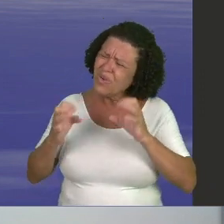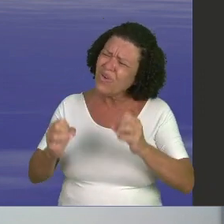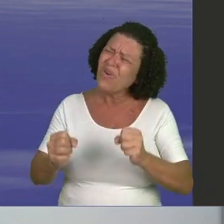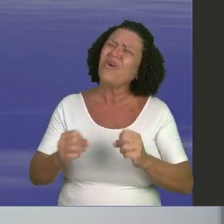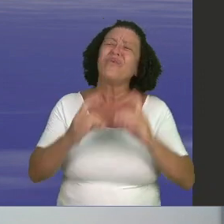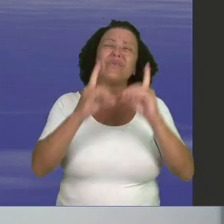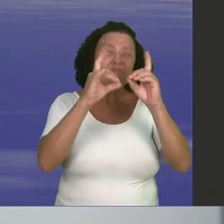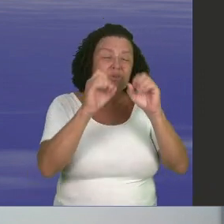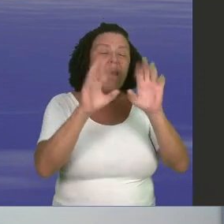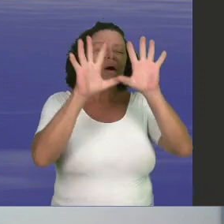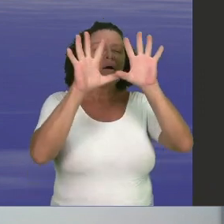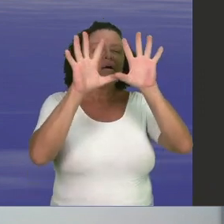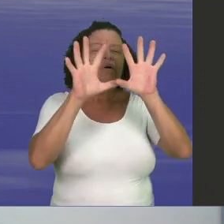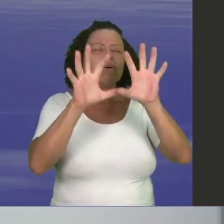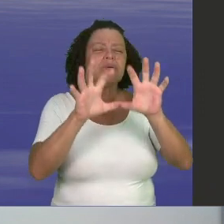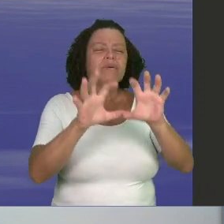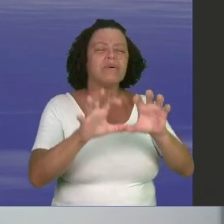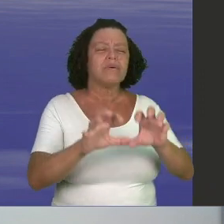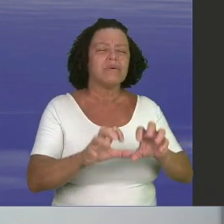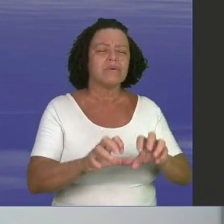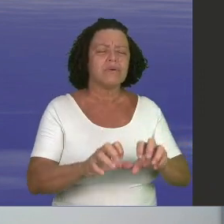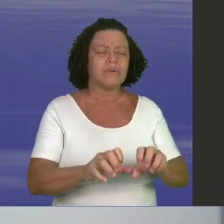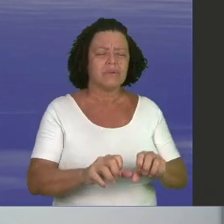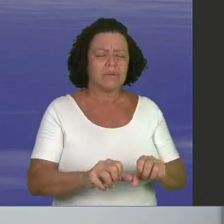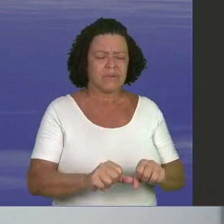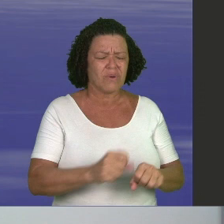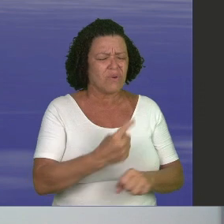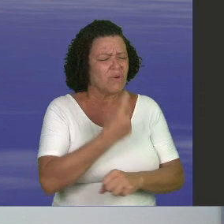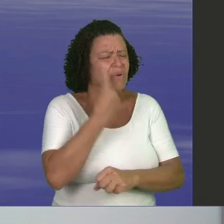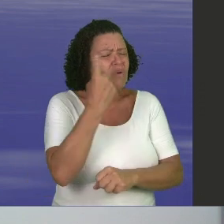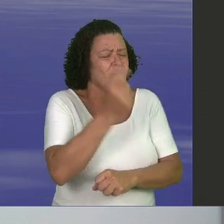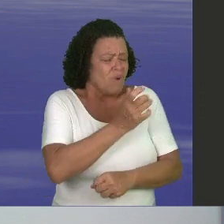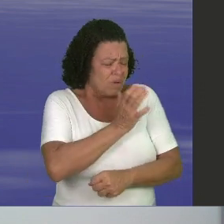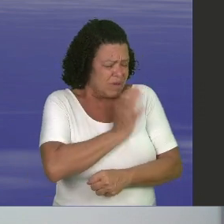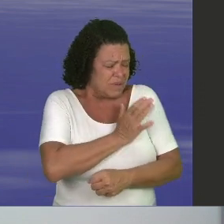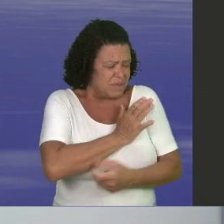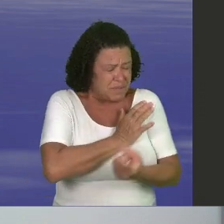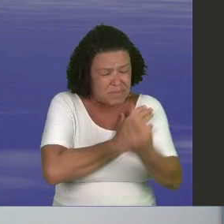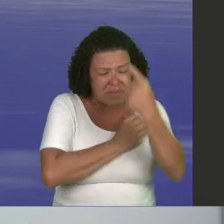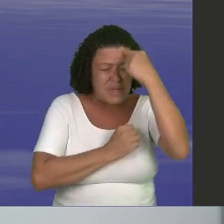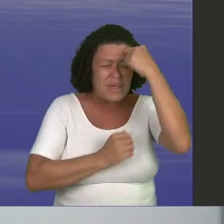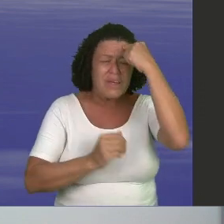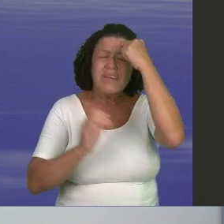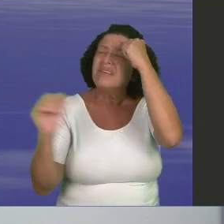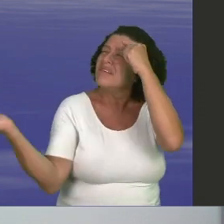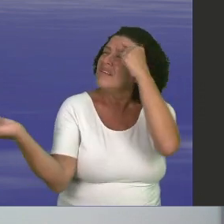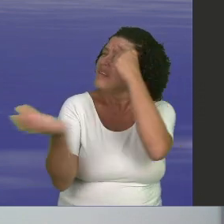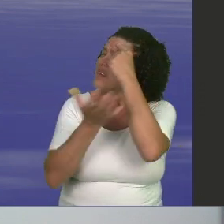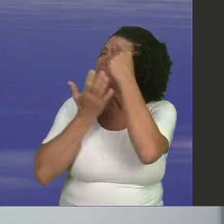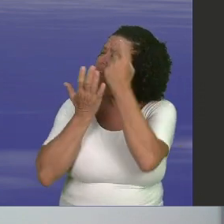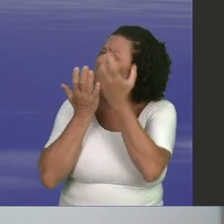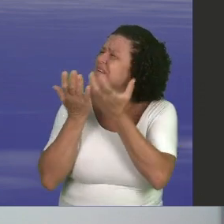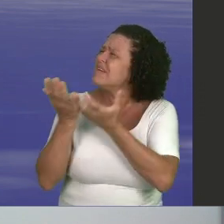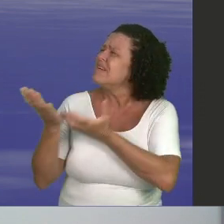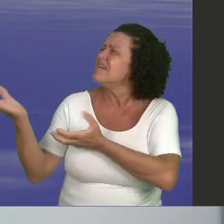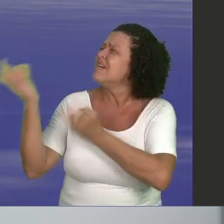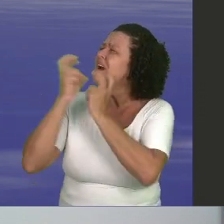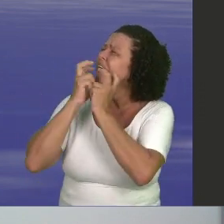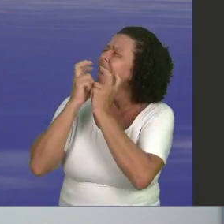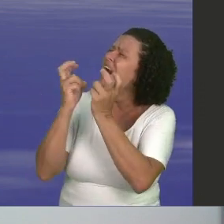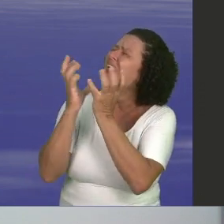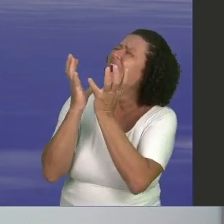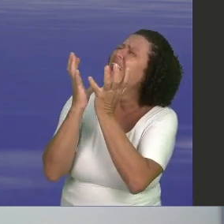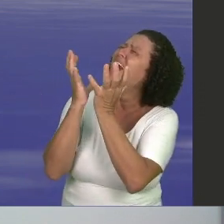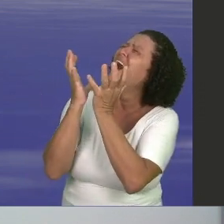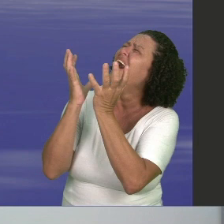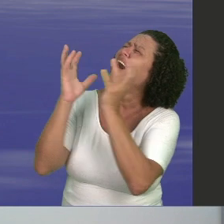se acalmarão. Um só coração, um só pensamento subirá até vós, como um grito de